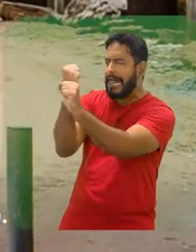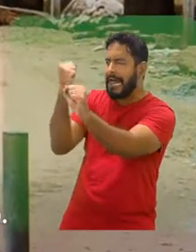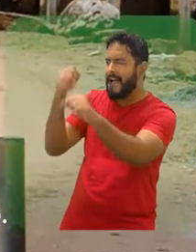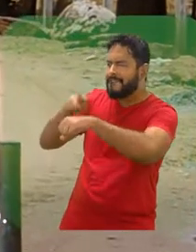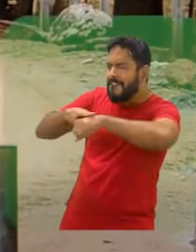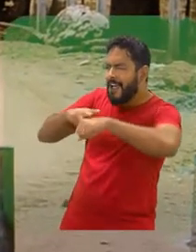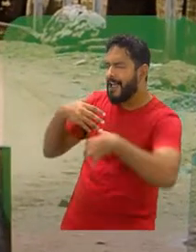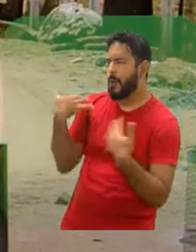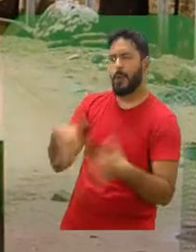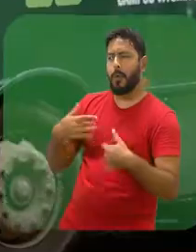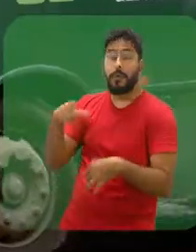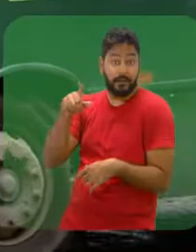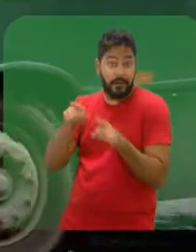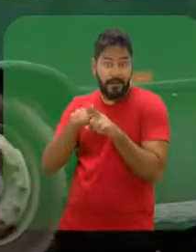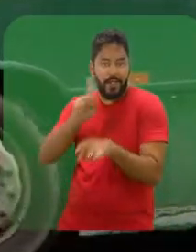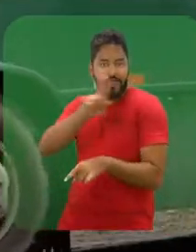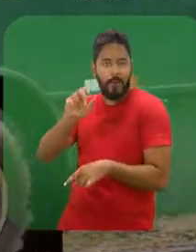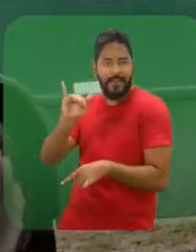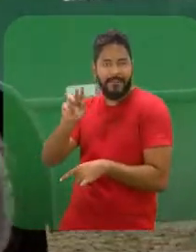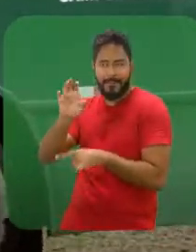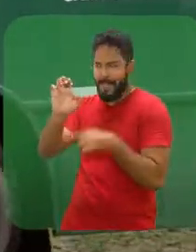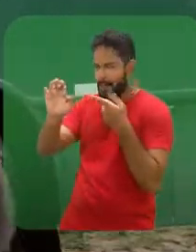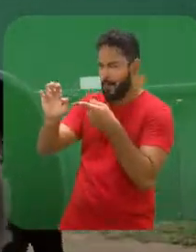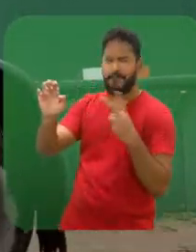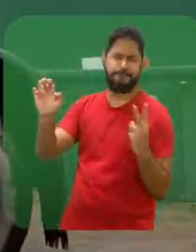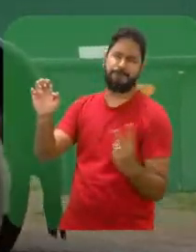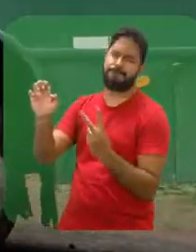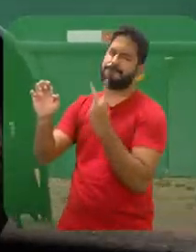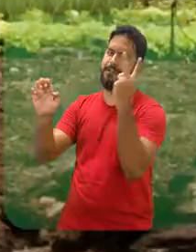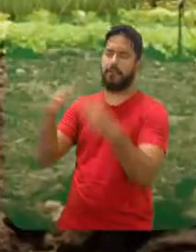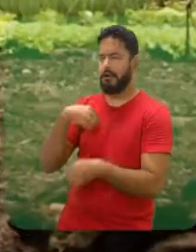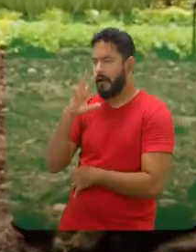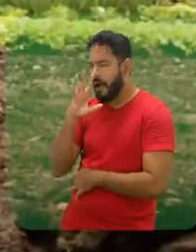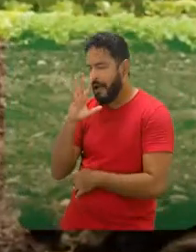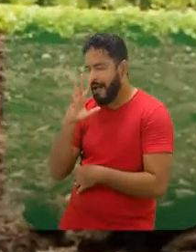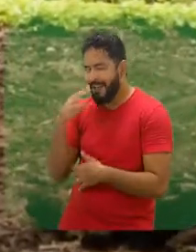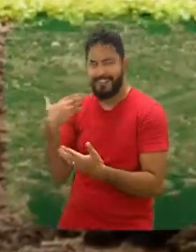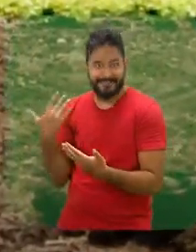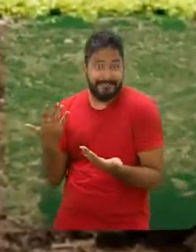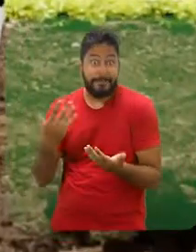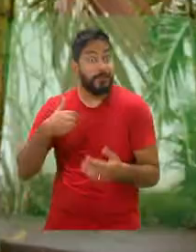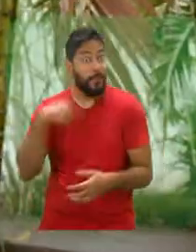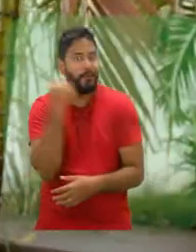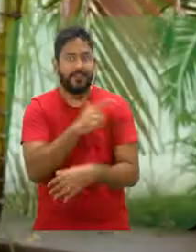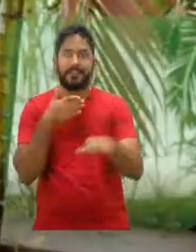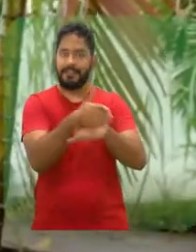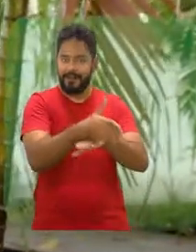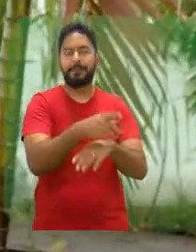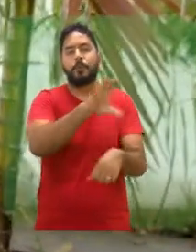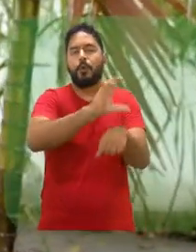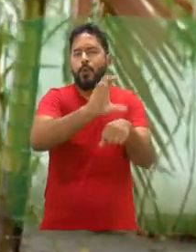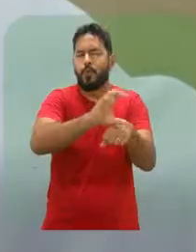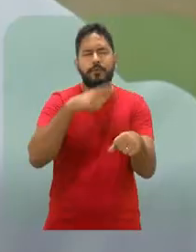e eu achava o máximo. Quando a gente vê o nome Instituto Federal, ele tem um certo peso. Sempre fiquei admirando e eu consegui. O curso ele é